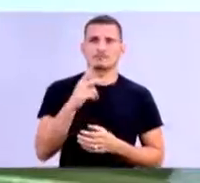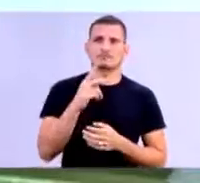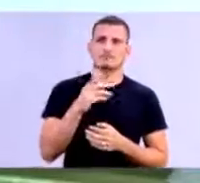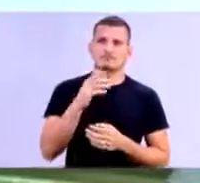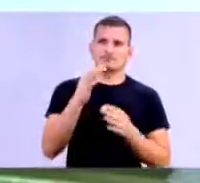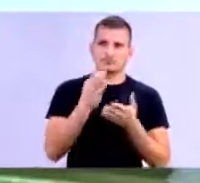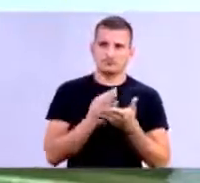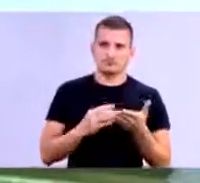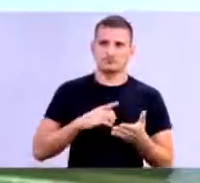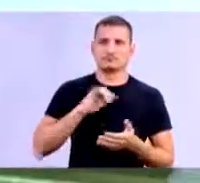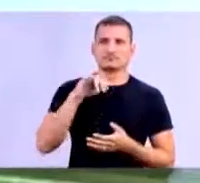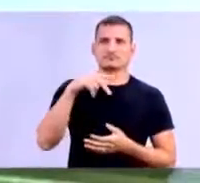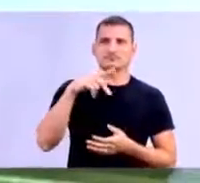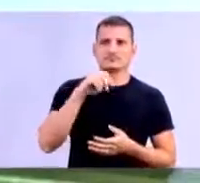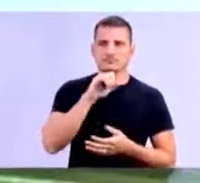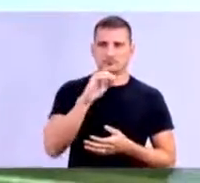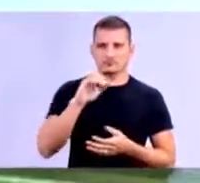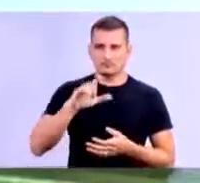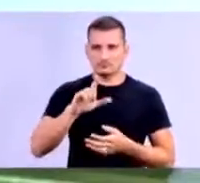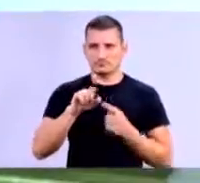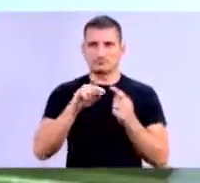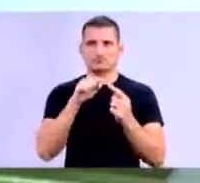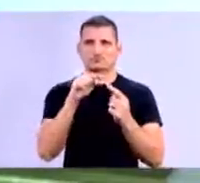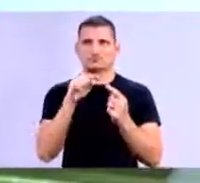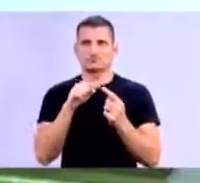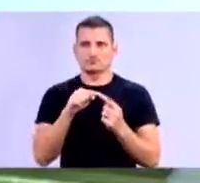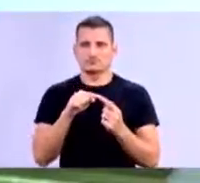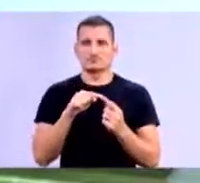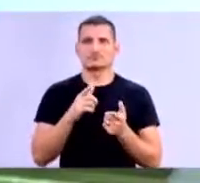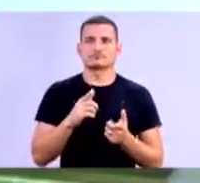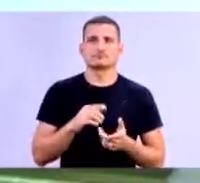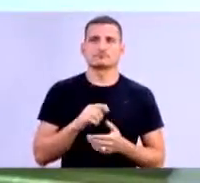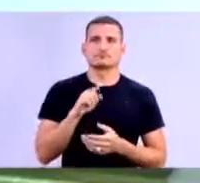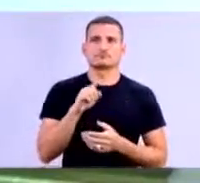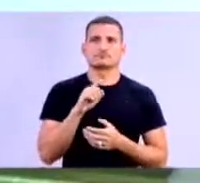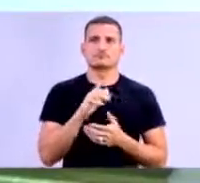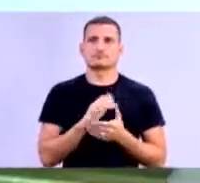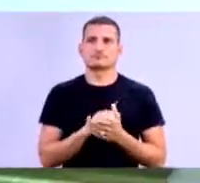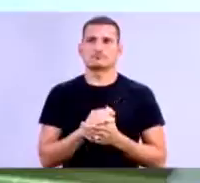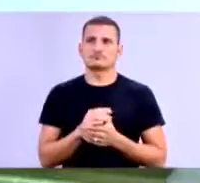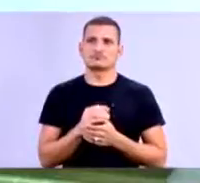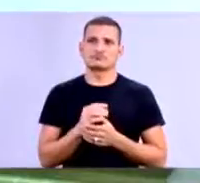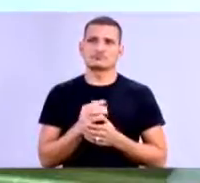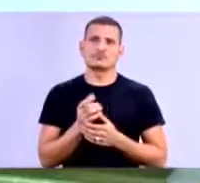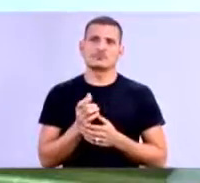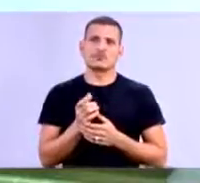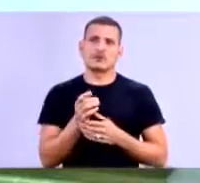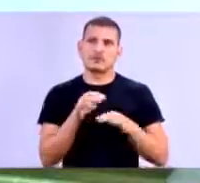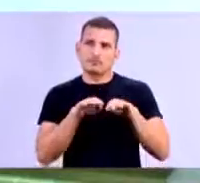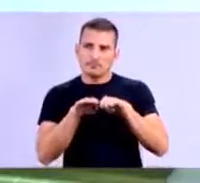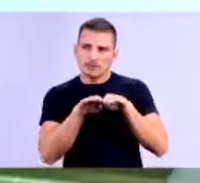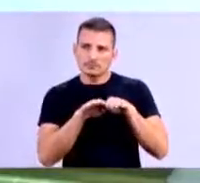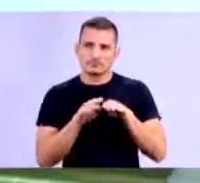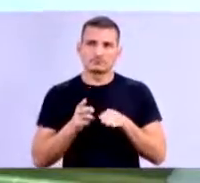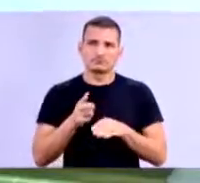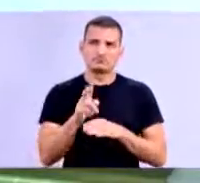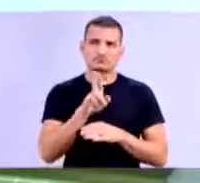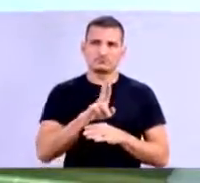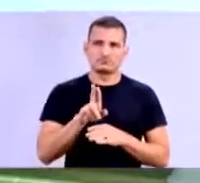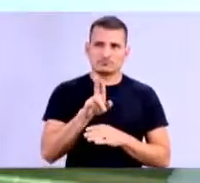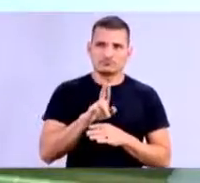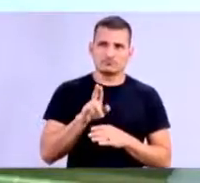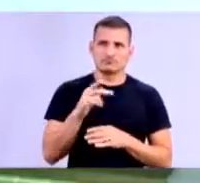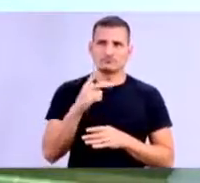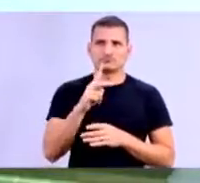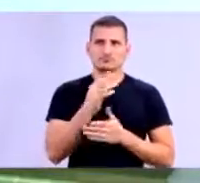seja impessoal, objetivo, para que você empregue sempre a norma padrão e o seu texto, para